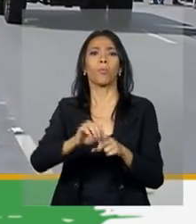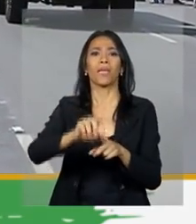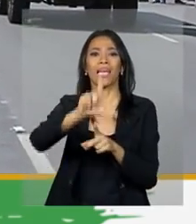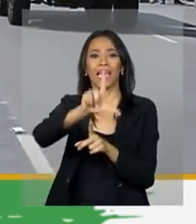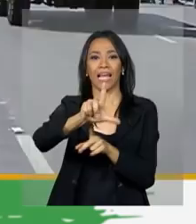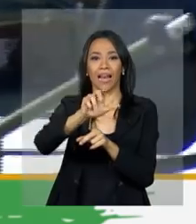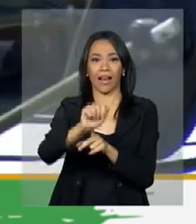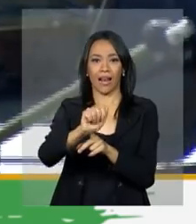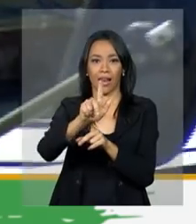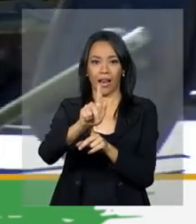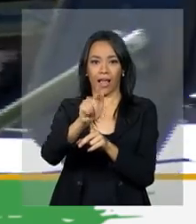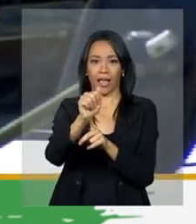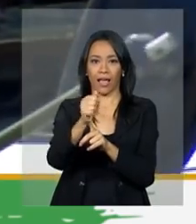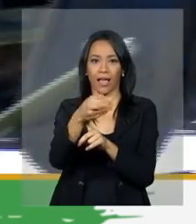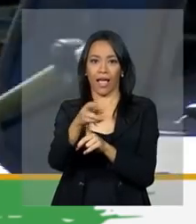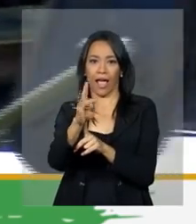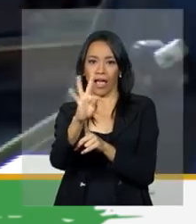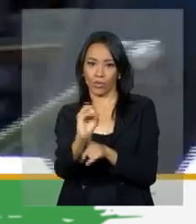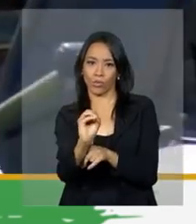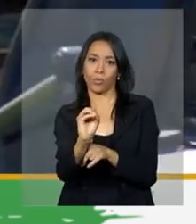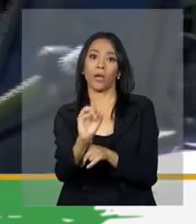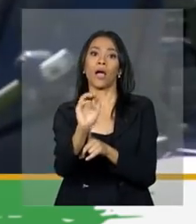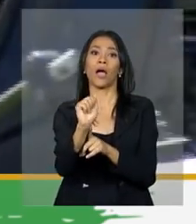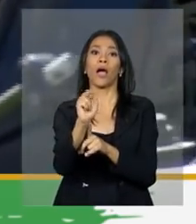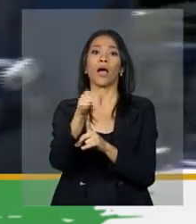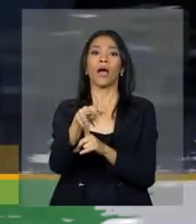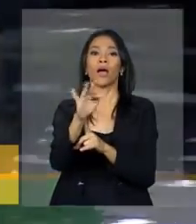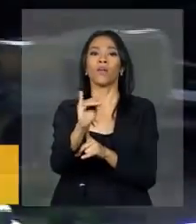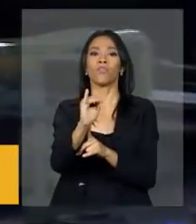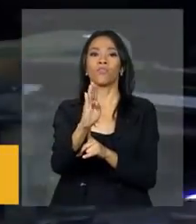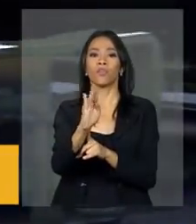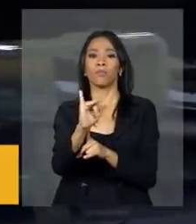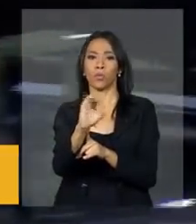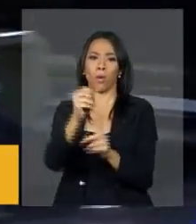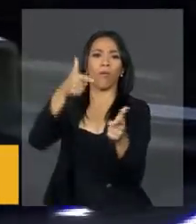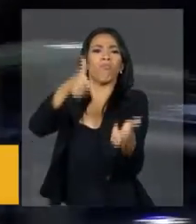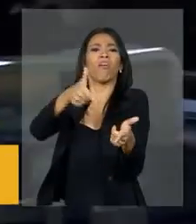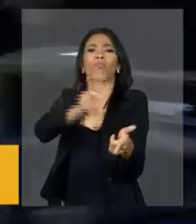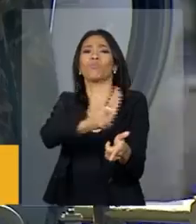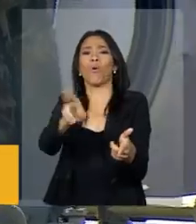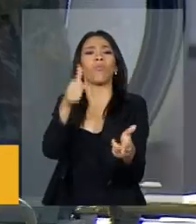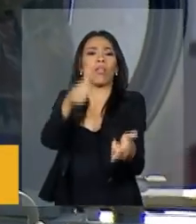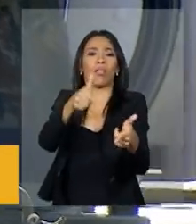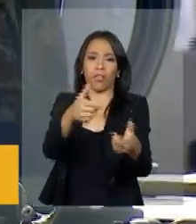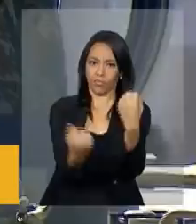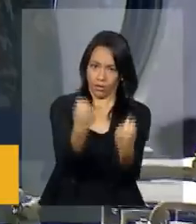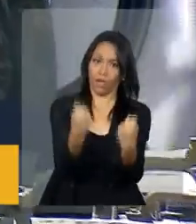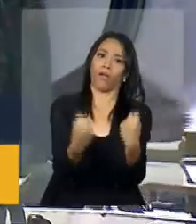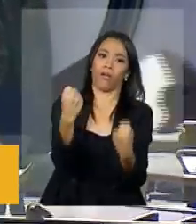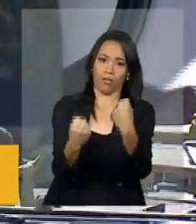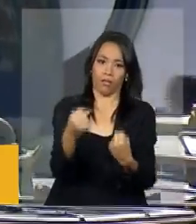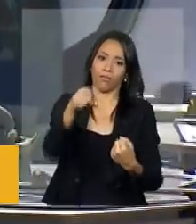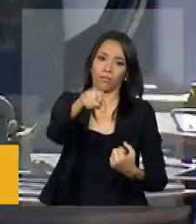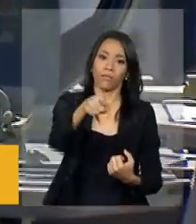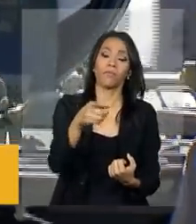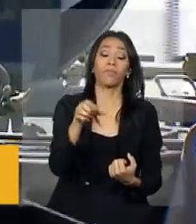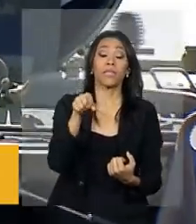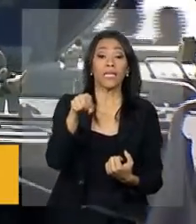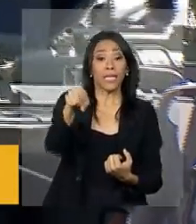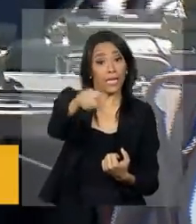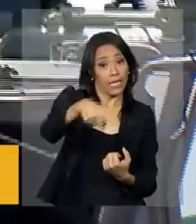Brasília, a viatura do sistema lançador de mísseis Astros, que é dá uma grande capacidade de